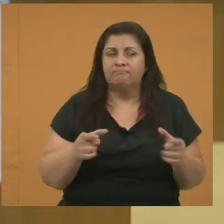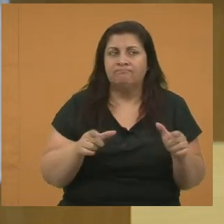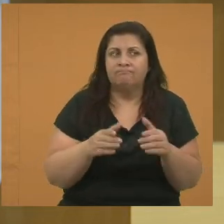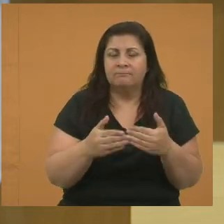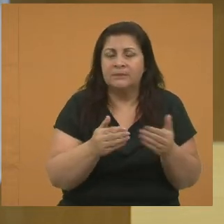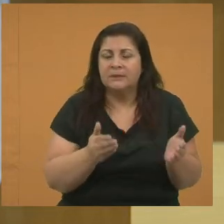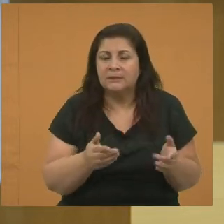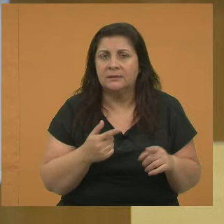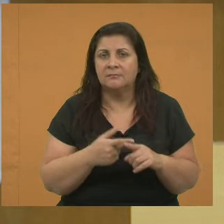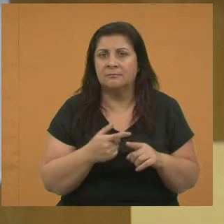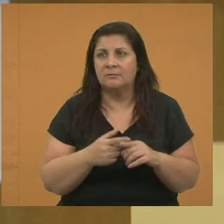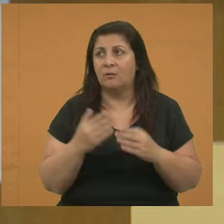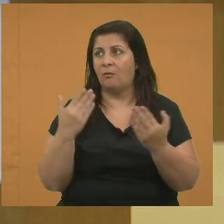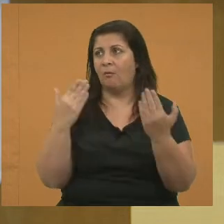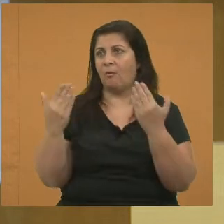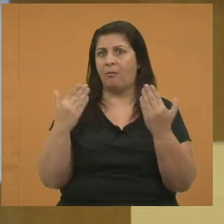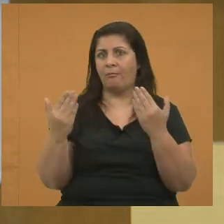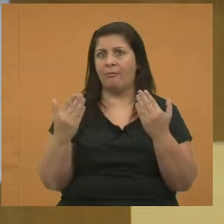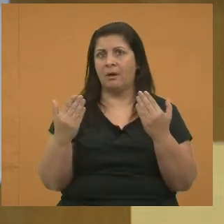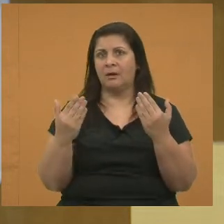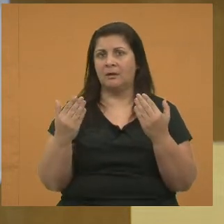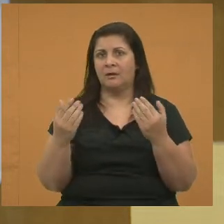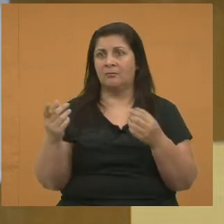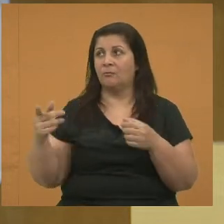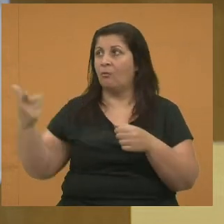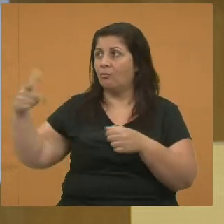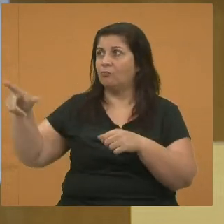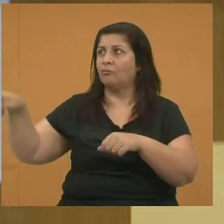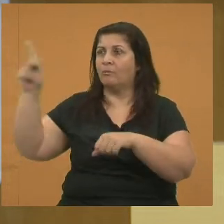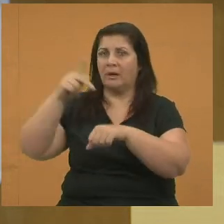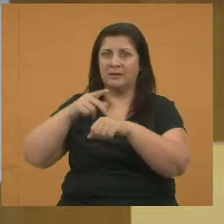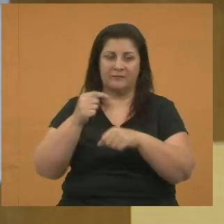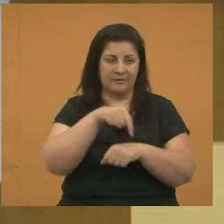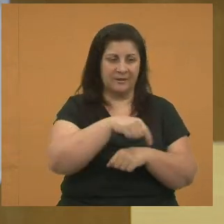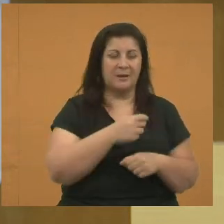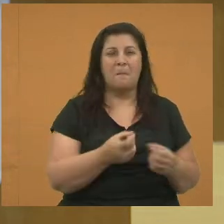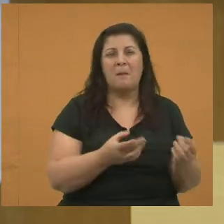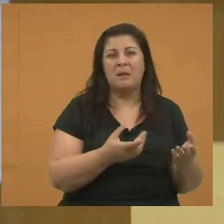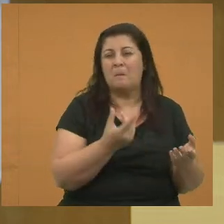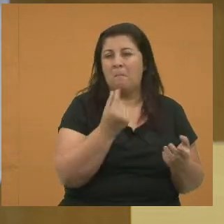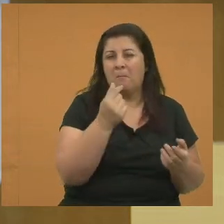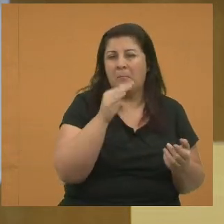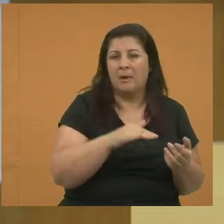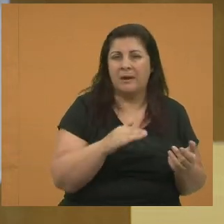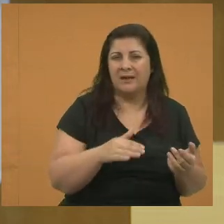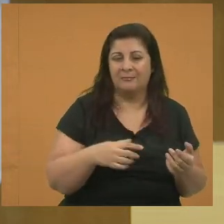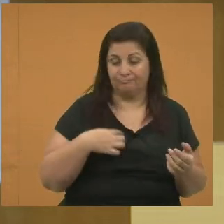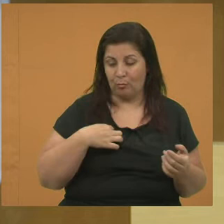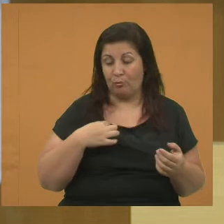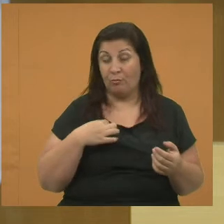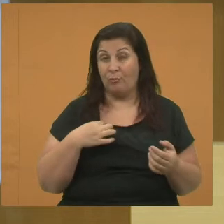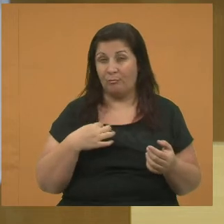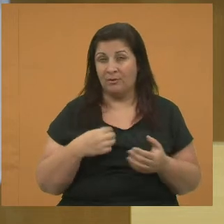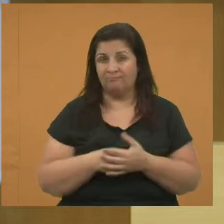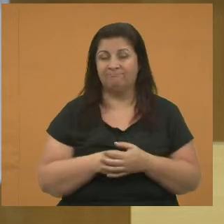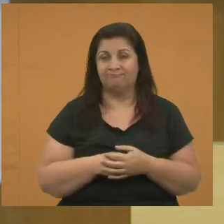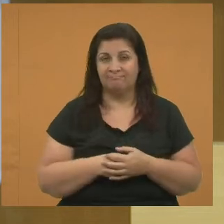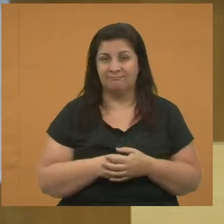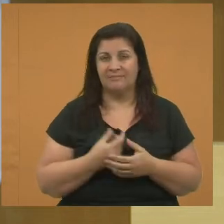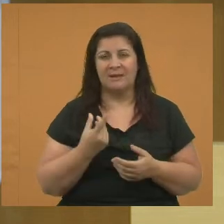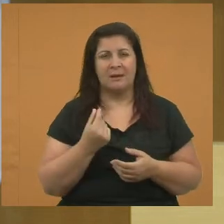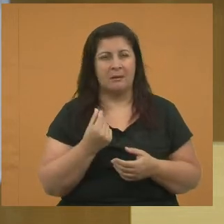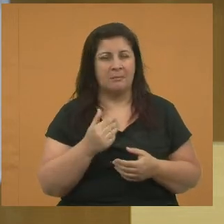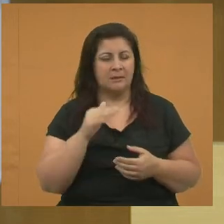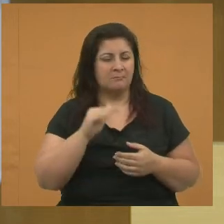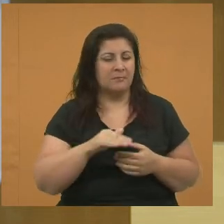da exportação que também chega no nosso município, principalmente de roupas, né? Vários